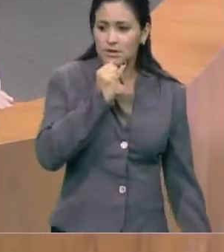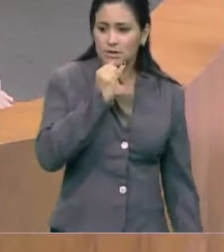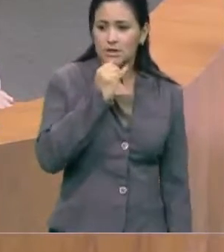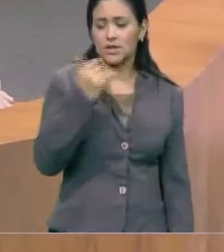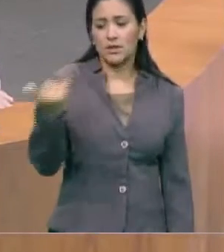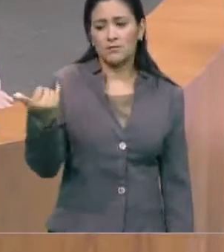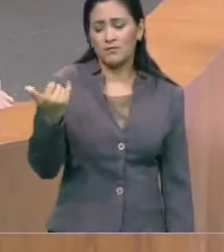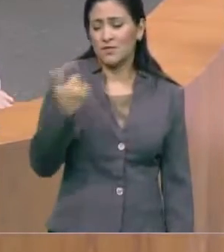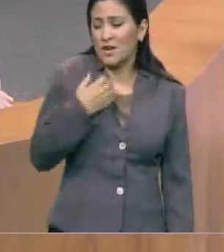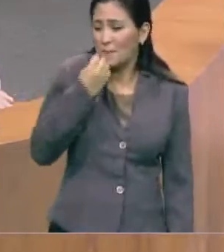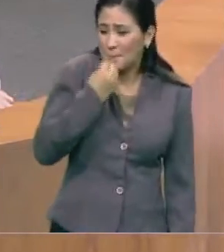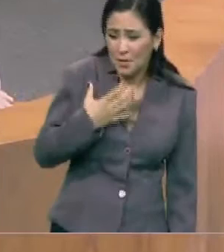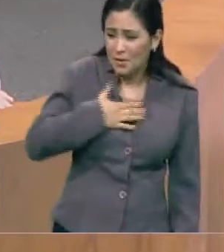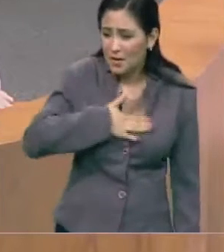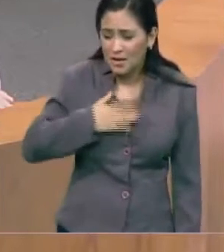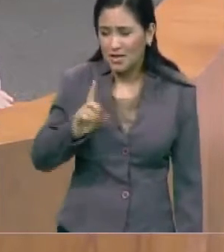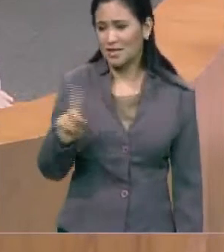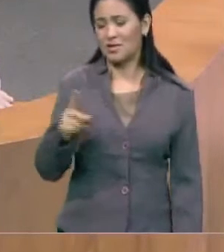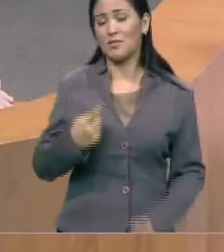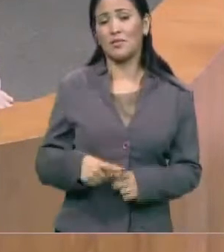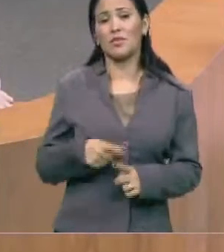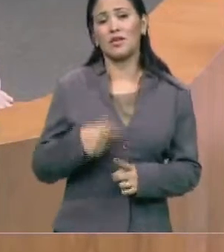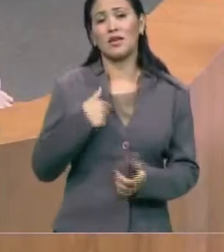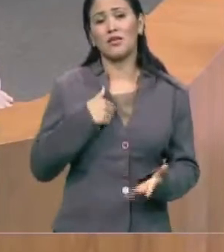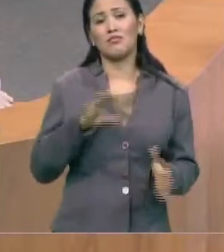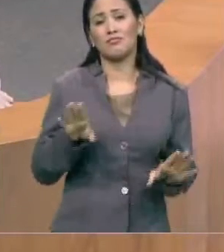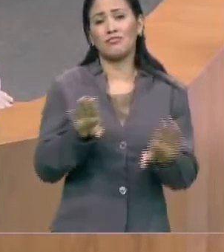notícia para mim, porque eu fali.